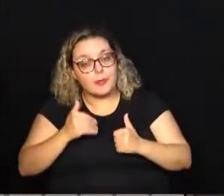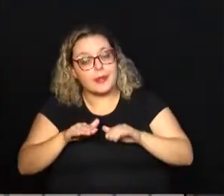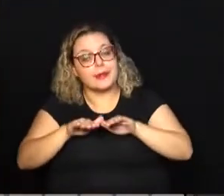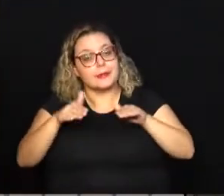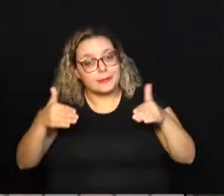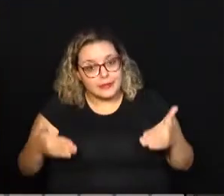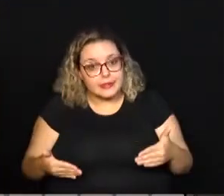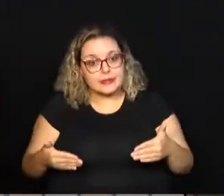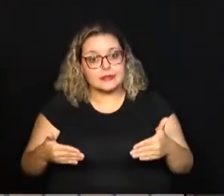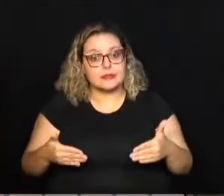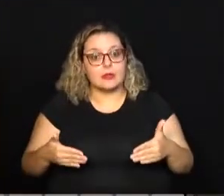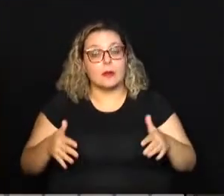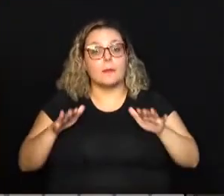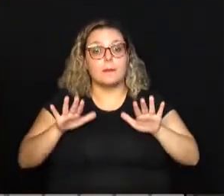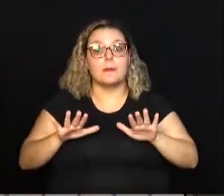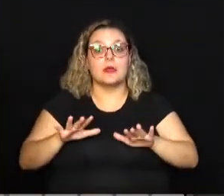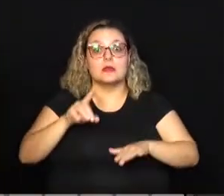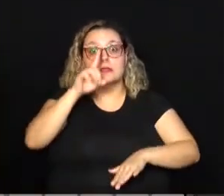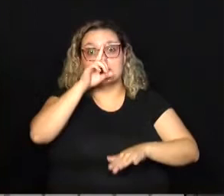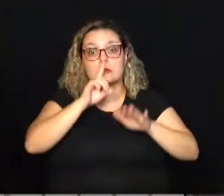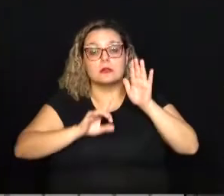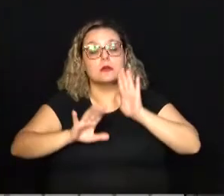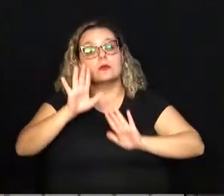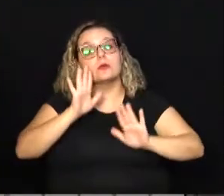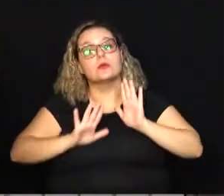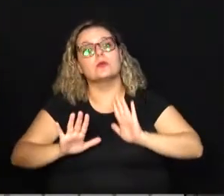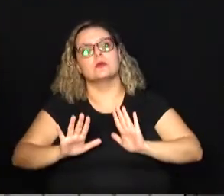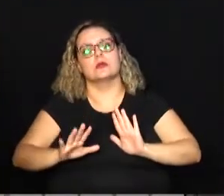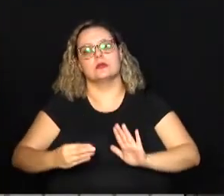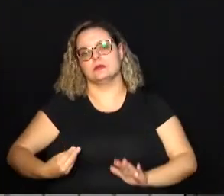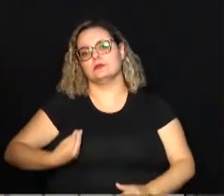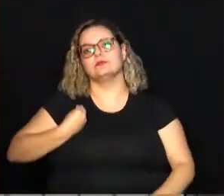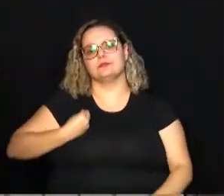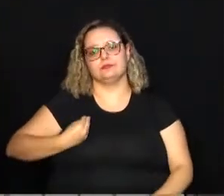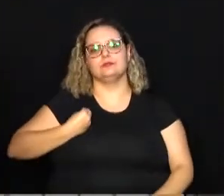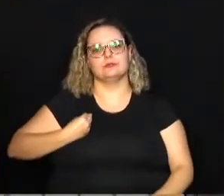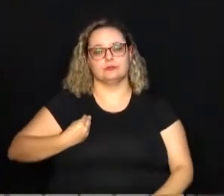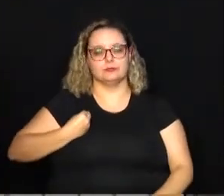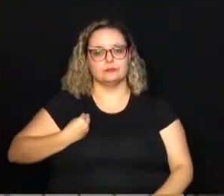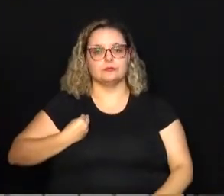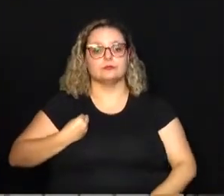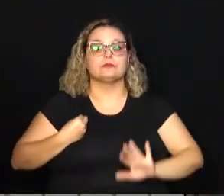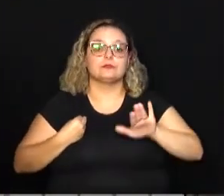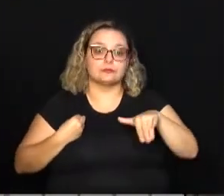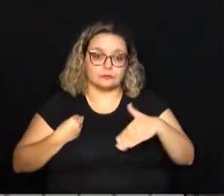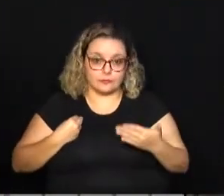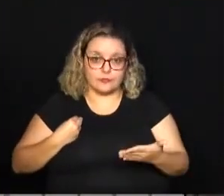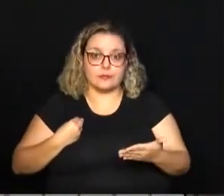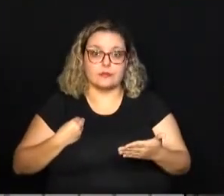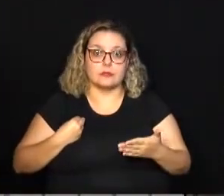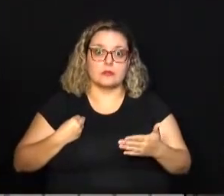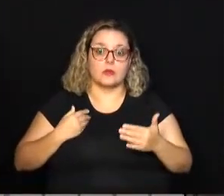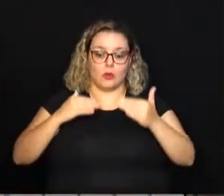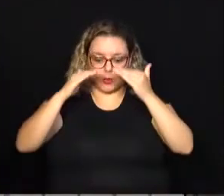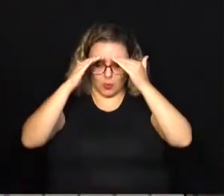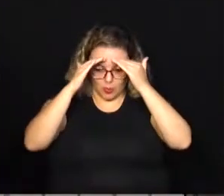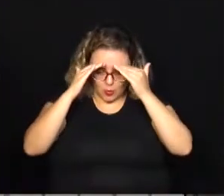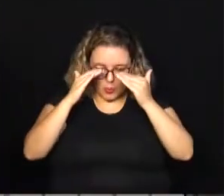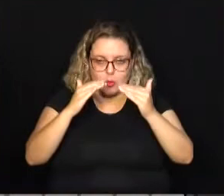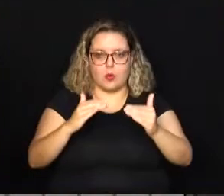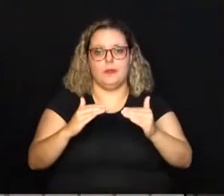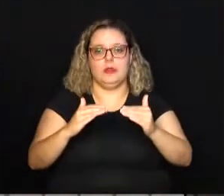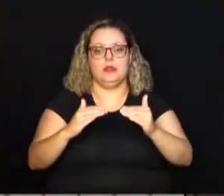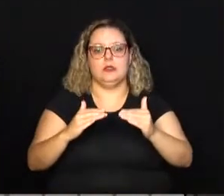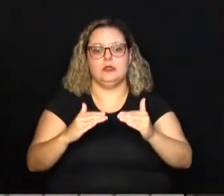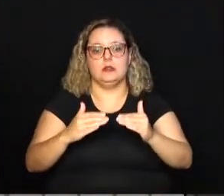isso é preservar a vida. Então, quando essas ferramentas elas são seguidas à risca, e isso